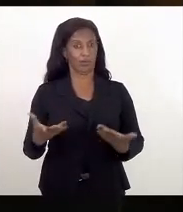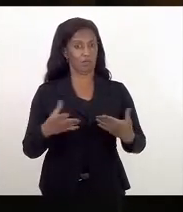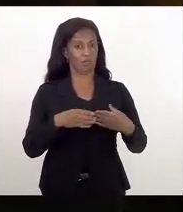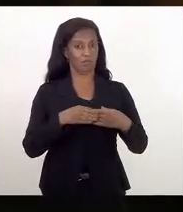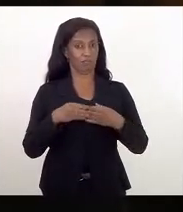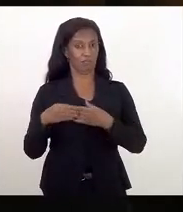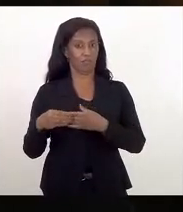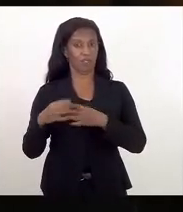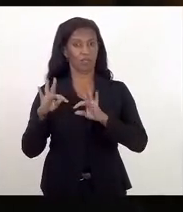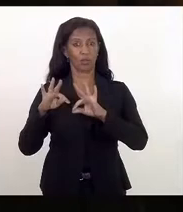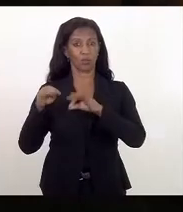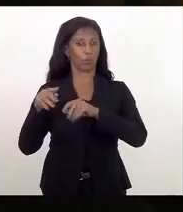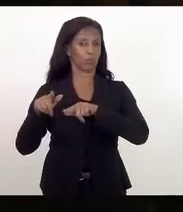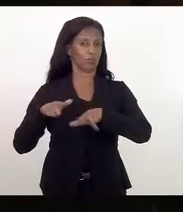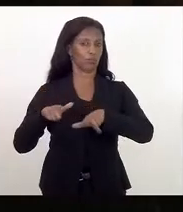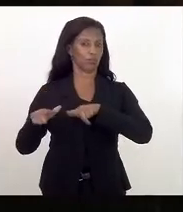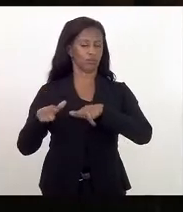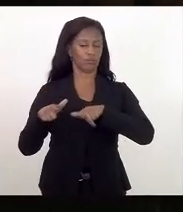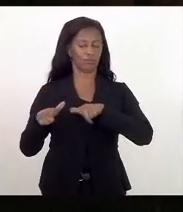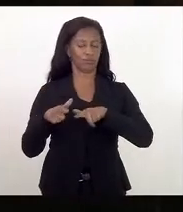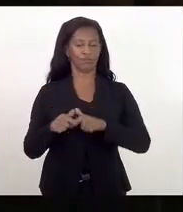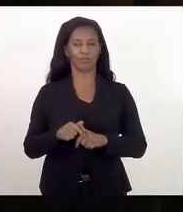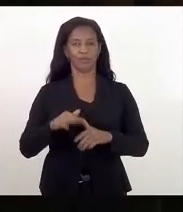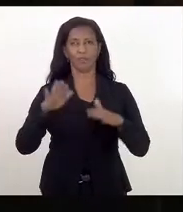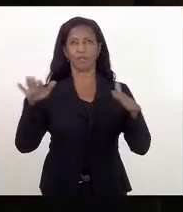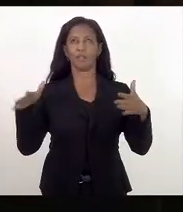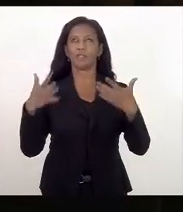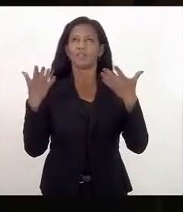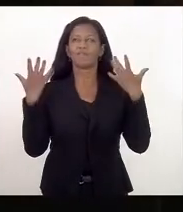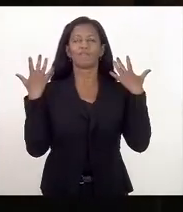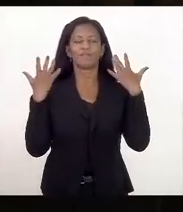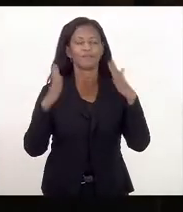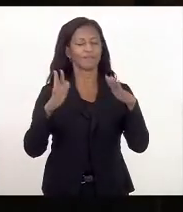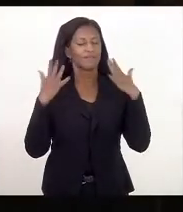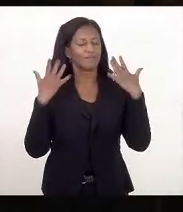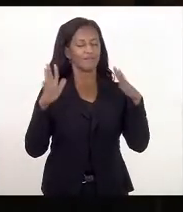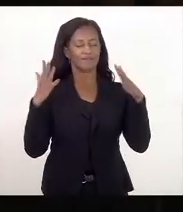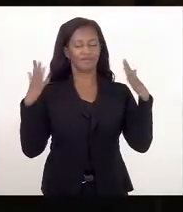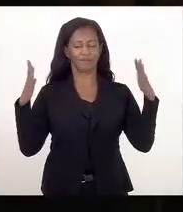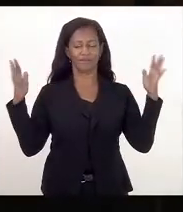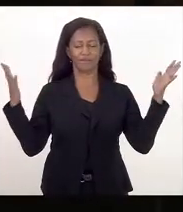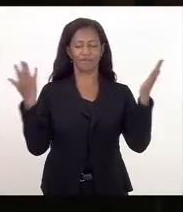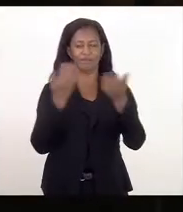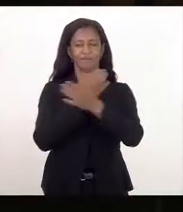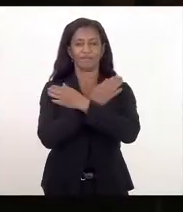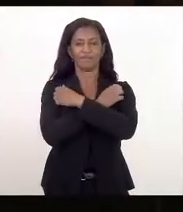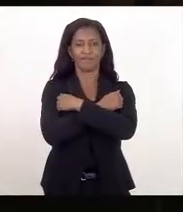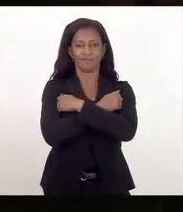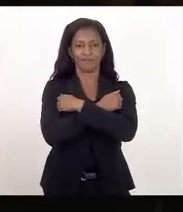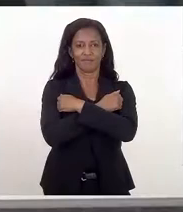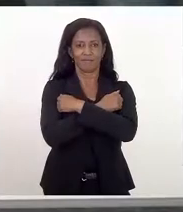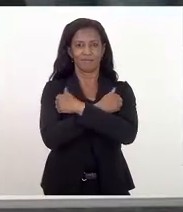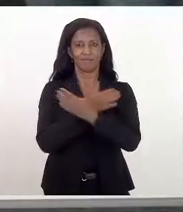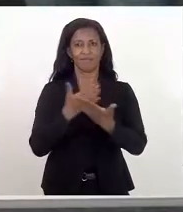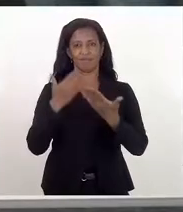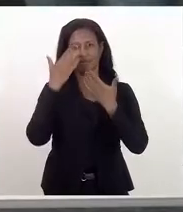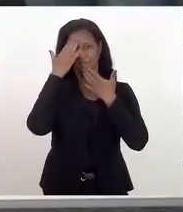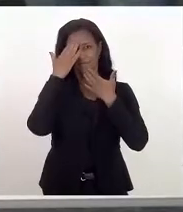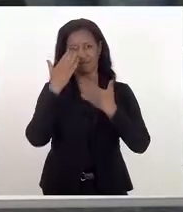todos os seus servidores. Então, a vocês, a nossa salva de palmas, nosso abraço e a gratidão à Defensoria